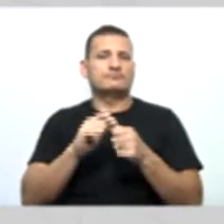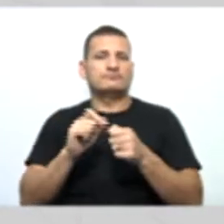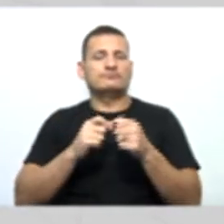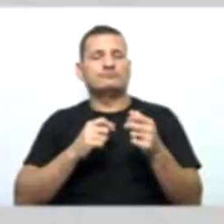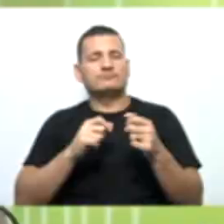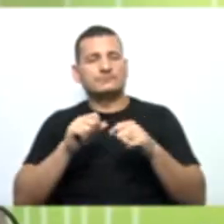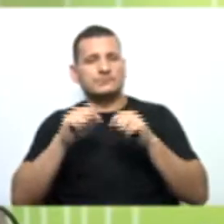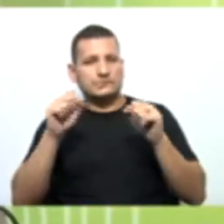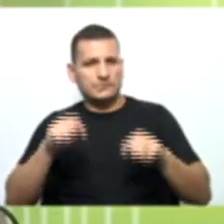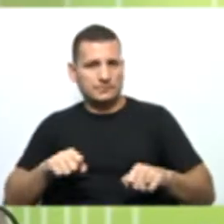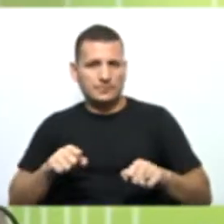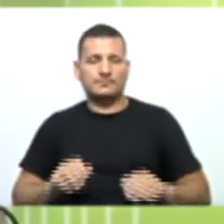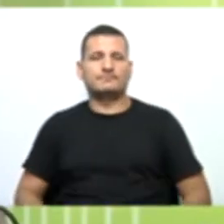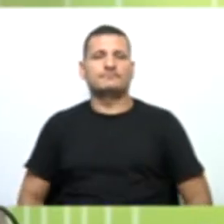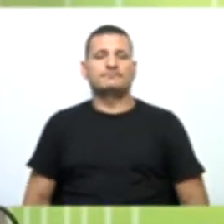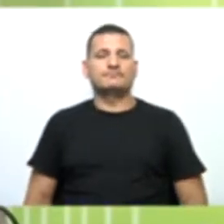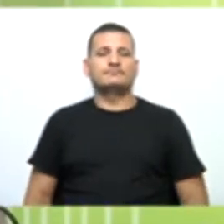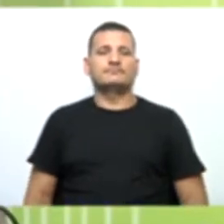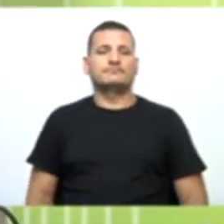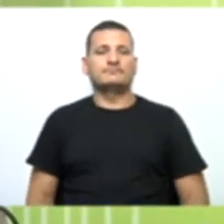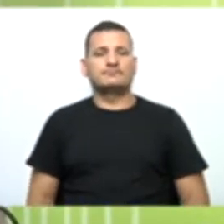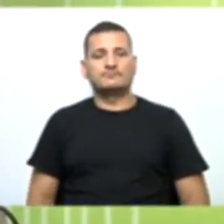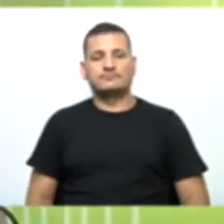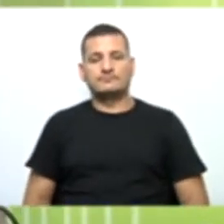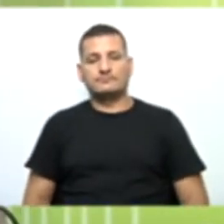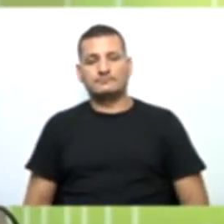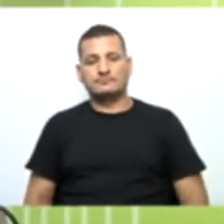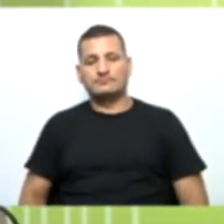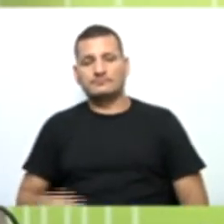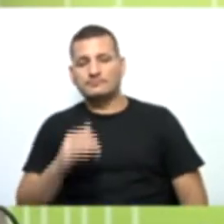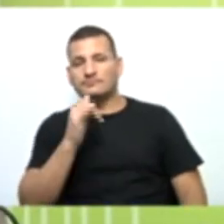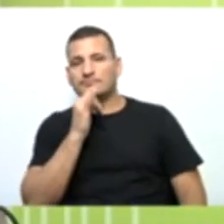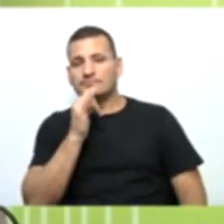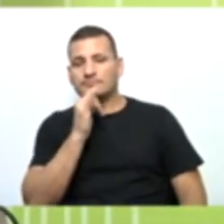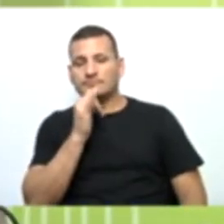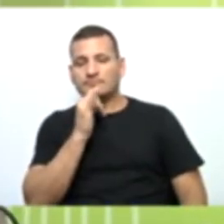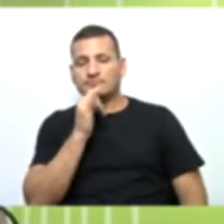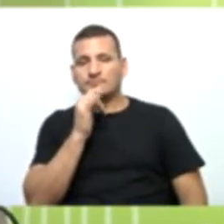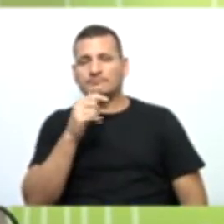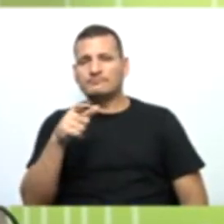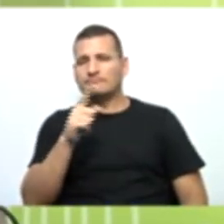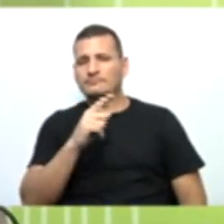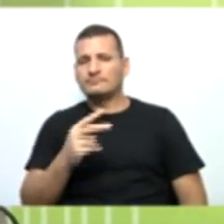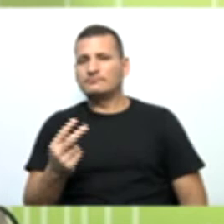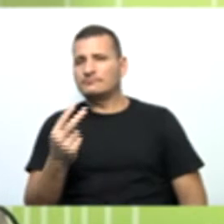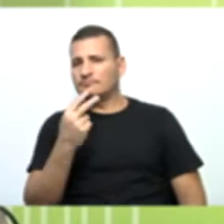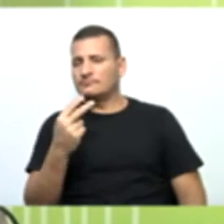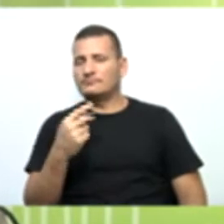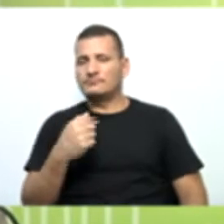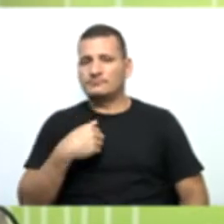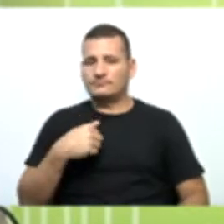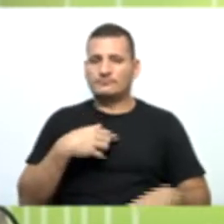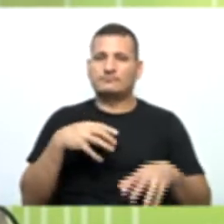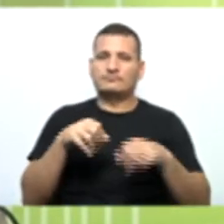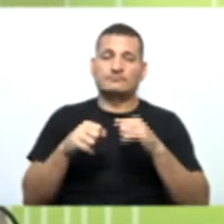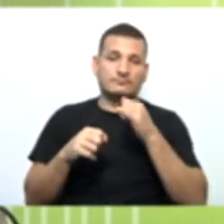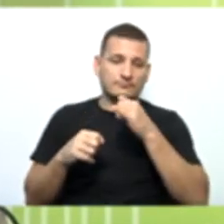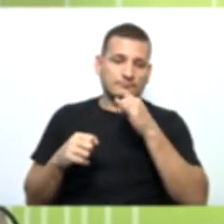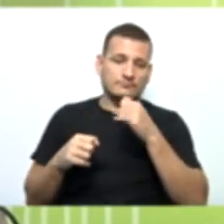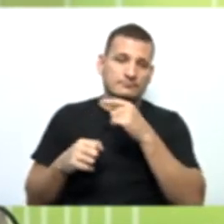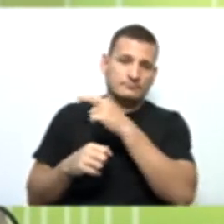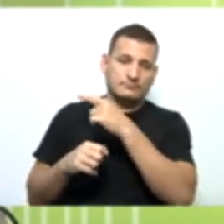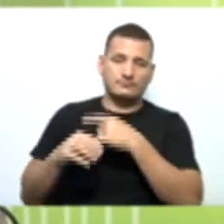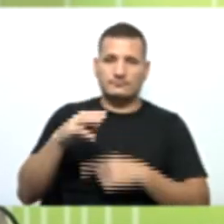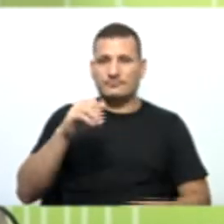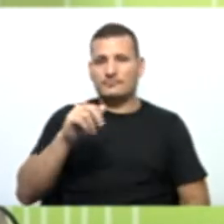Pessoal, preste muita atenção nisso daí, ó. Por exemplo, vocês observarem na nossa formação, por exemplo, o Marlon,